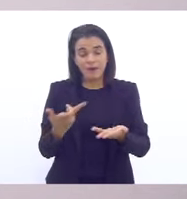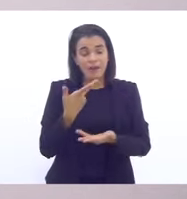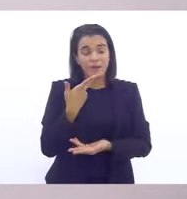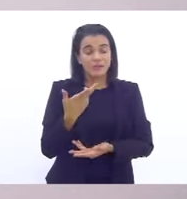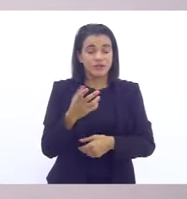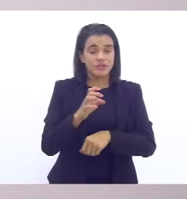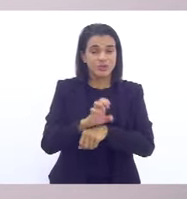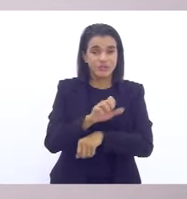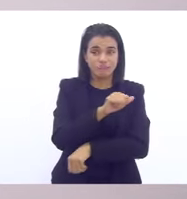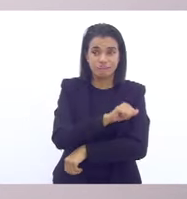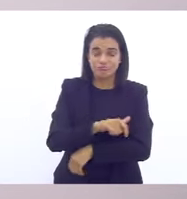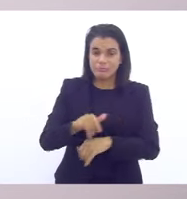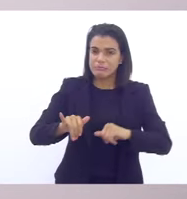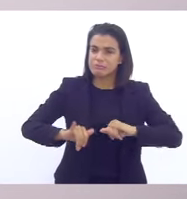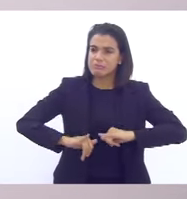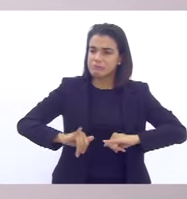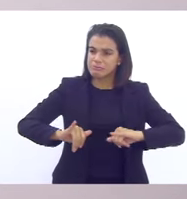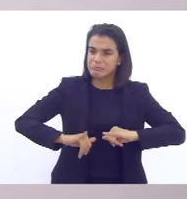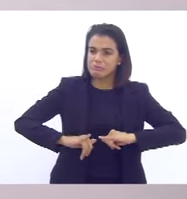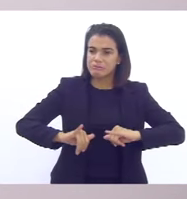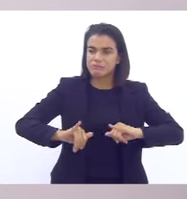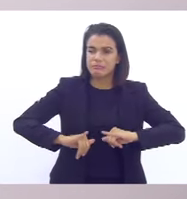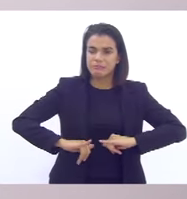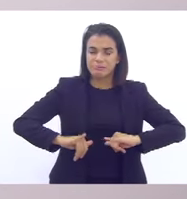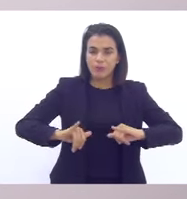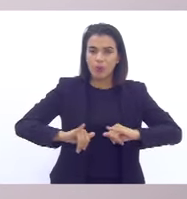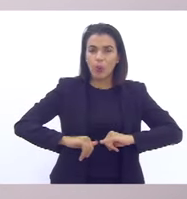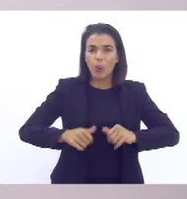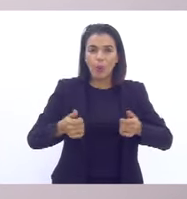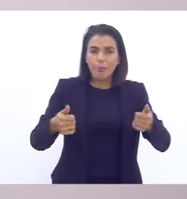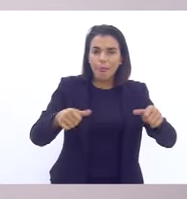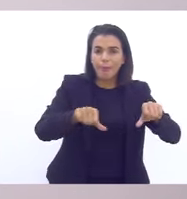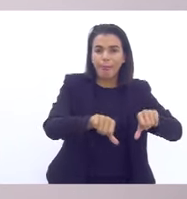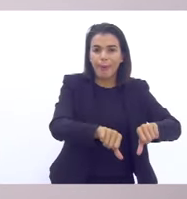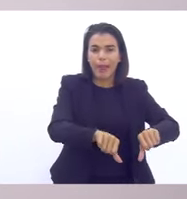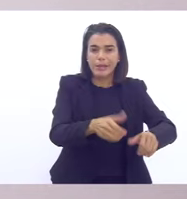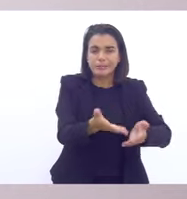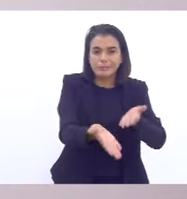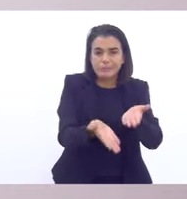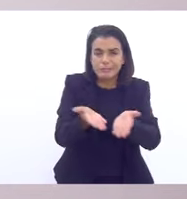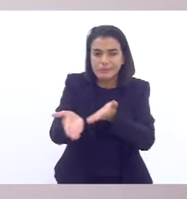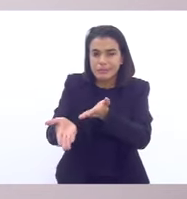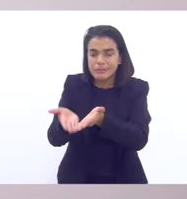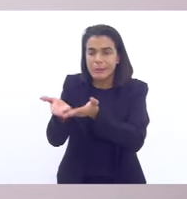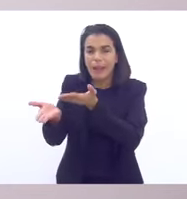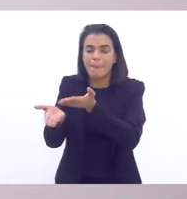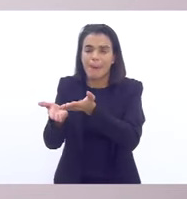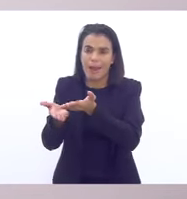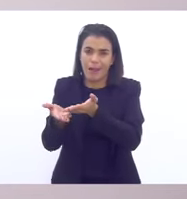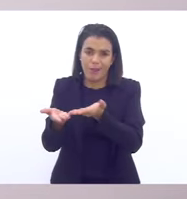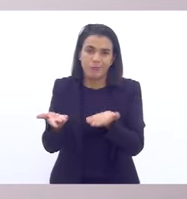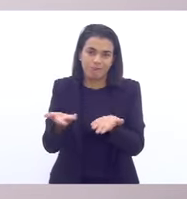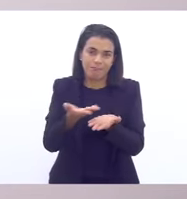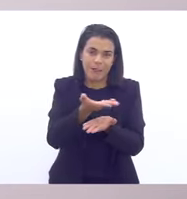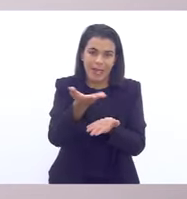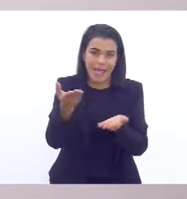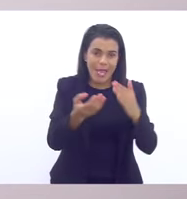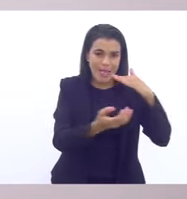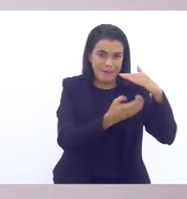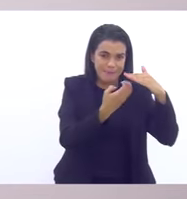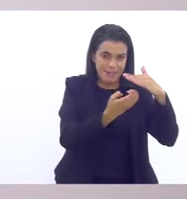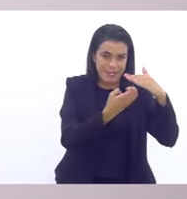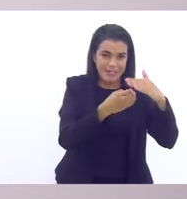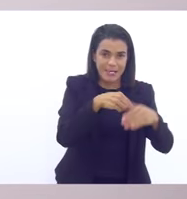Janeiro está sofrendo muito com o péssimo trabalho prestado pelas concessionárias Enel